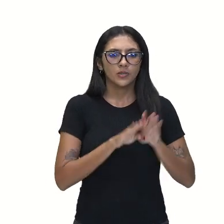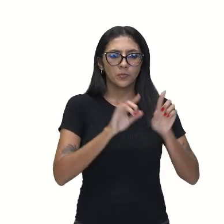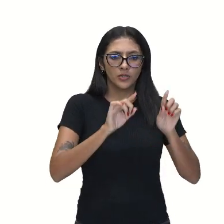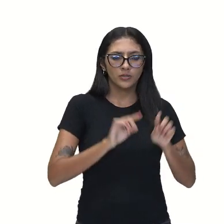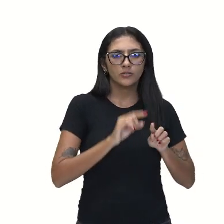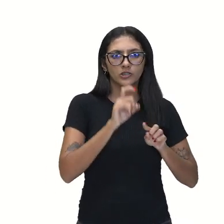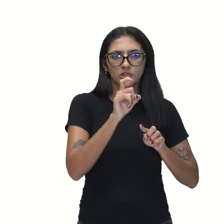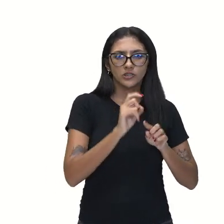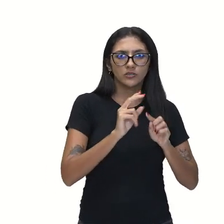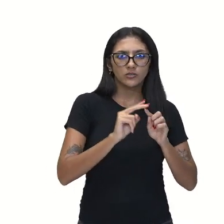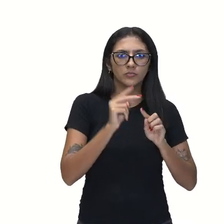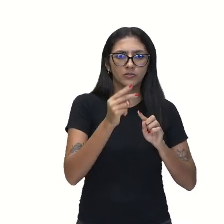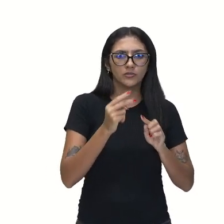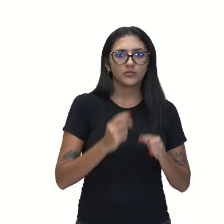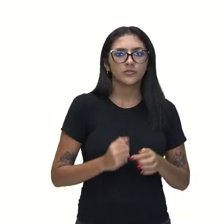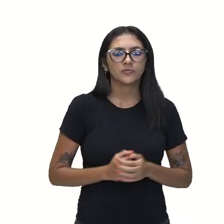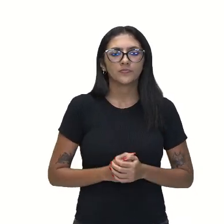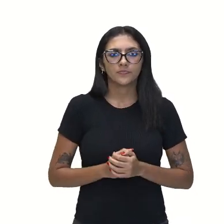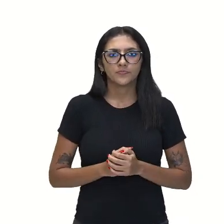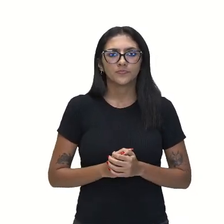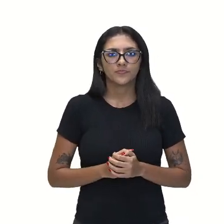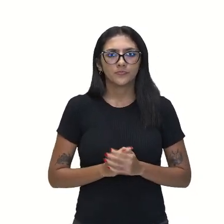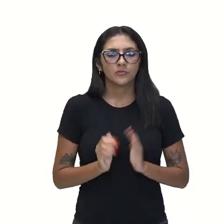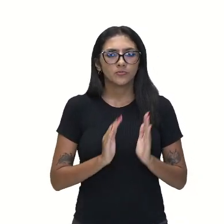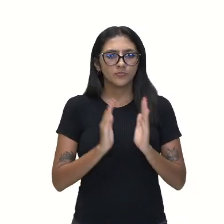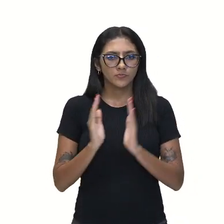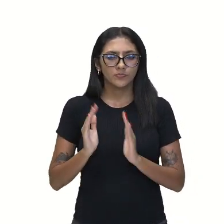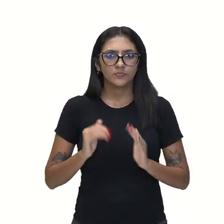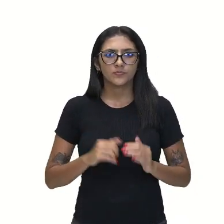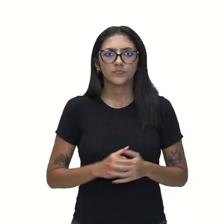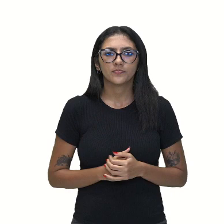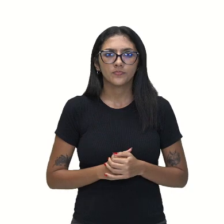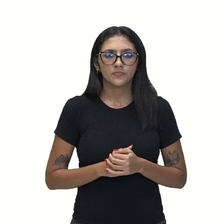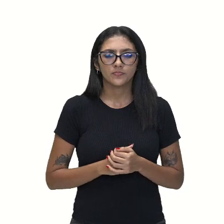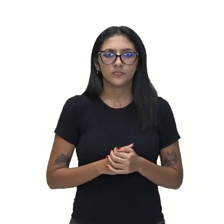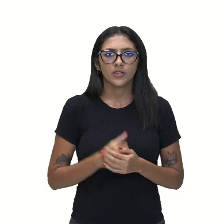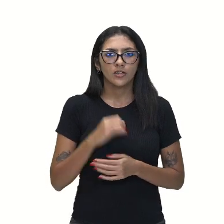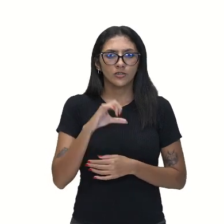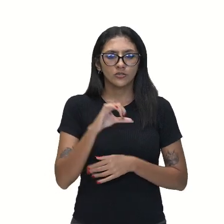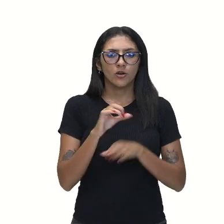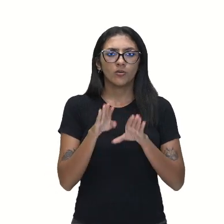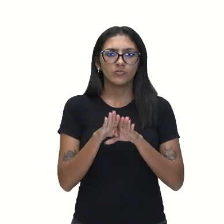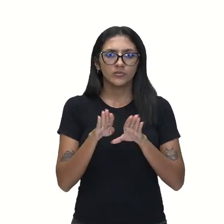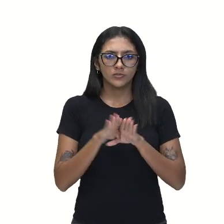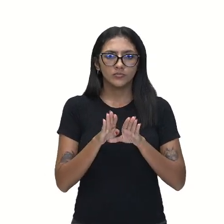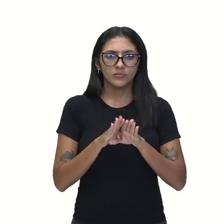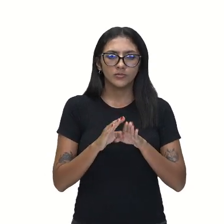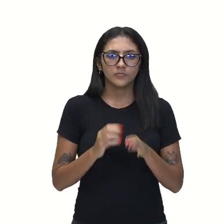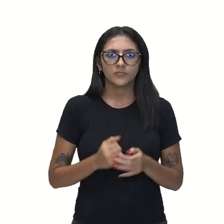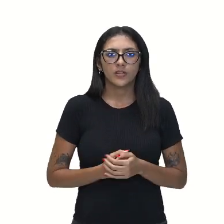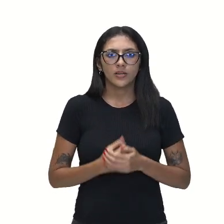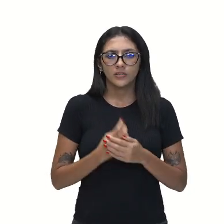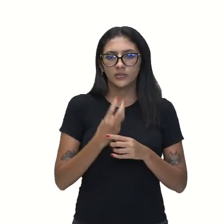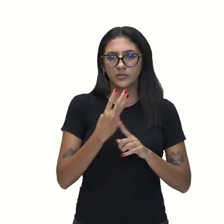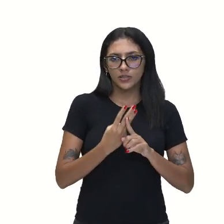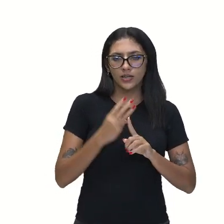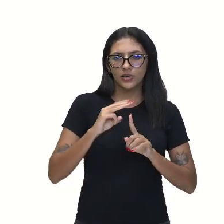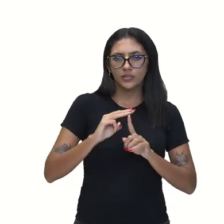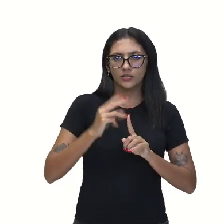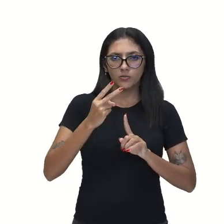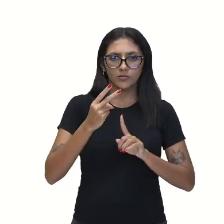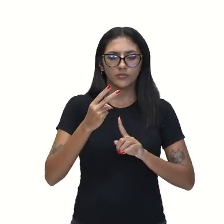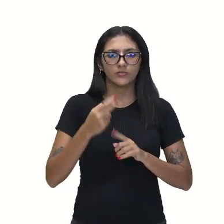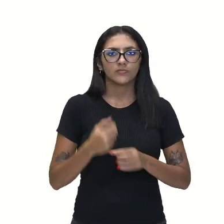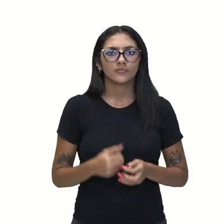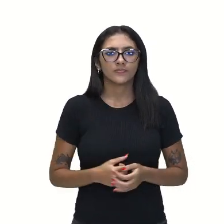2. Igual 9 é o mesmo que 3 elevado ao quadrado. Então, no lugar de